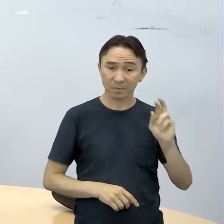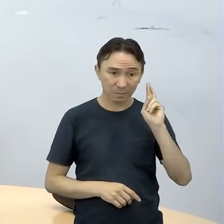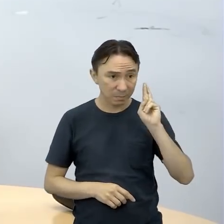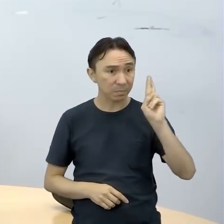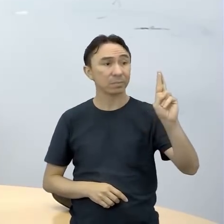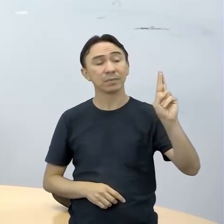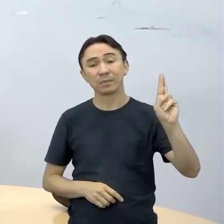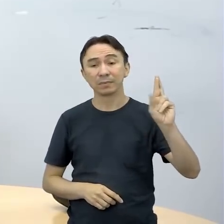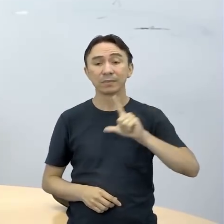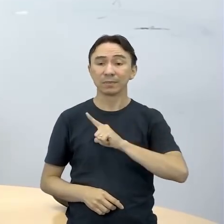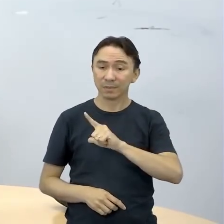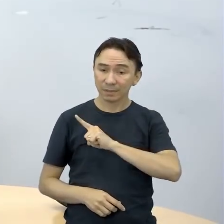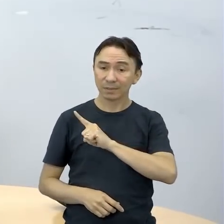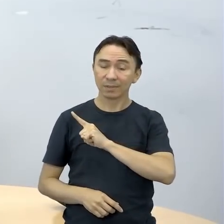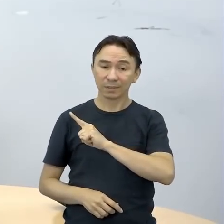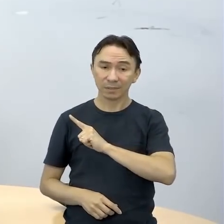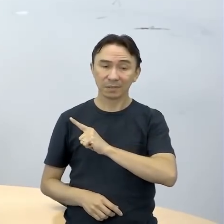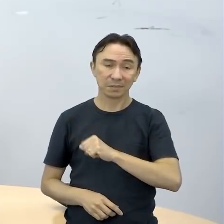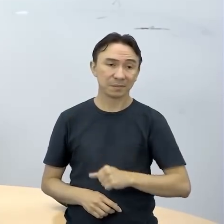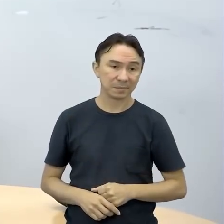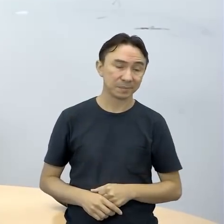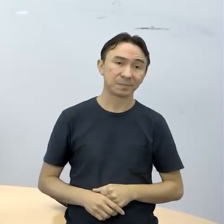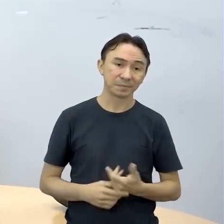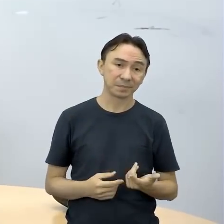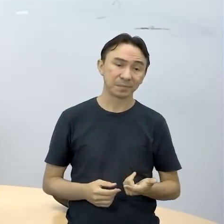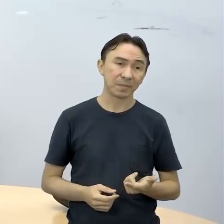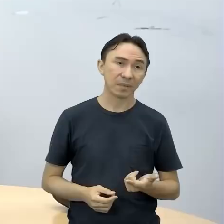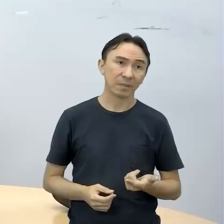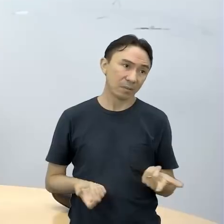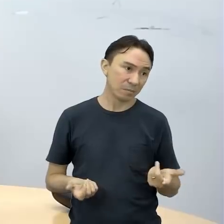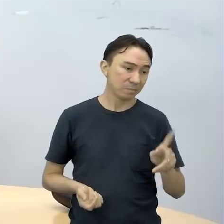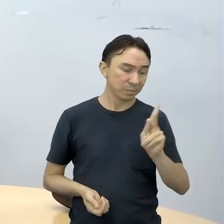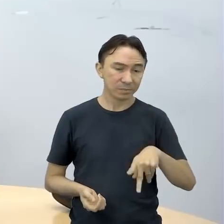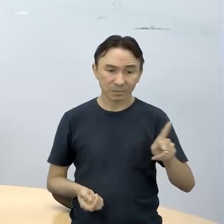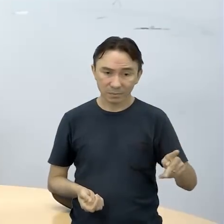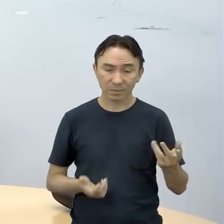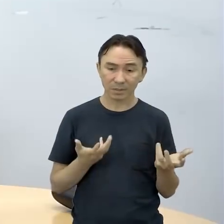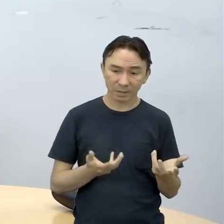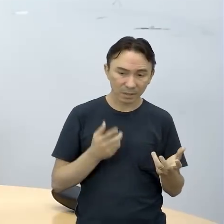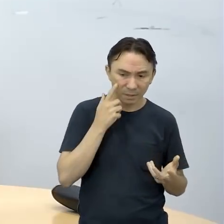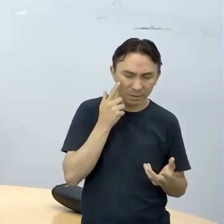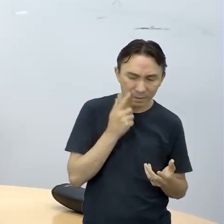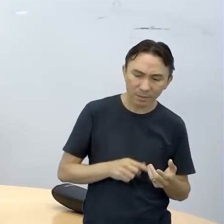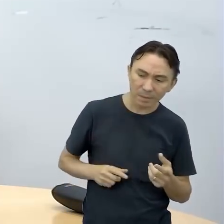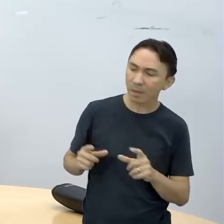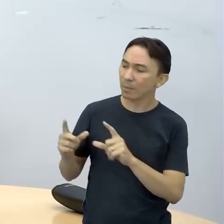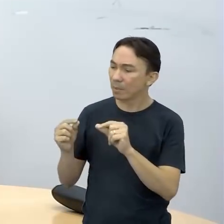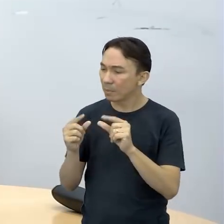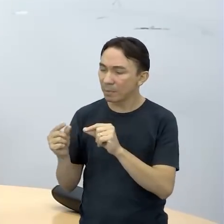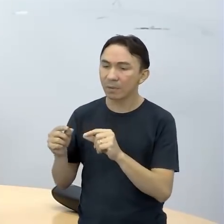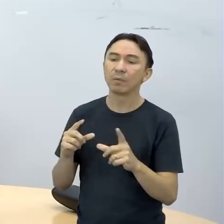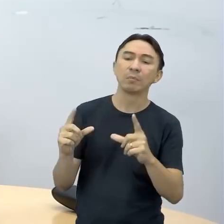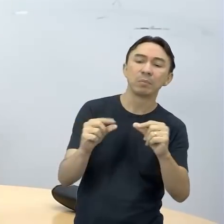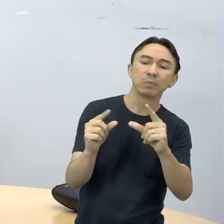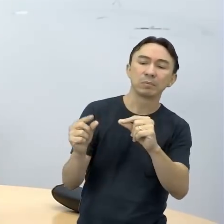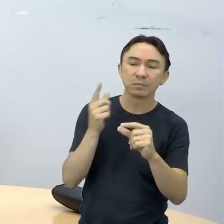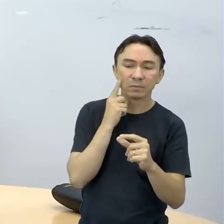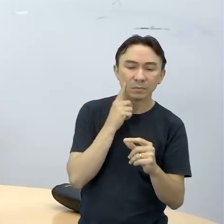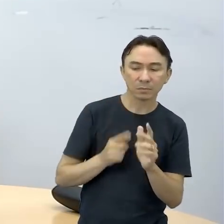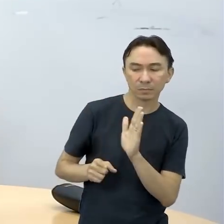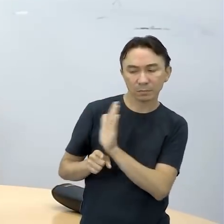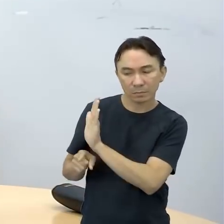aprendizado, assim, tentar garantir, né, o norte, o rumo daquela discussão, mas sempre deixando